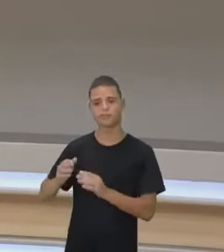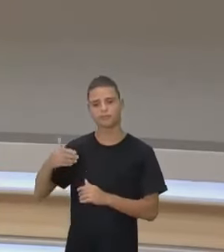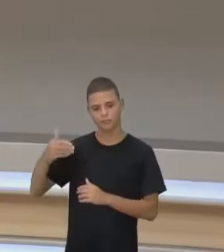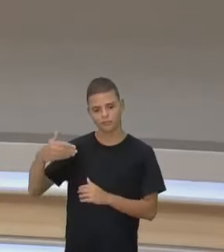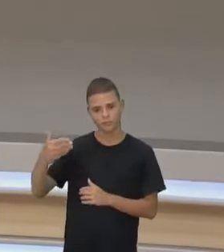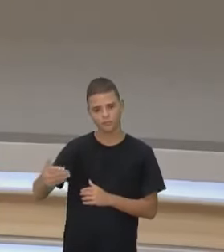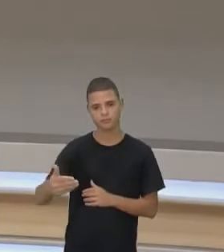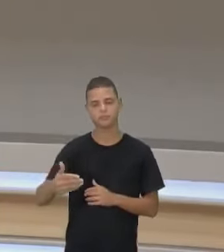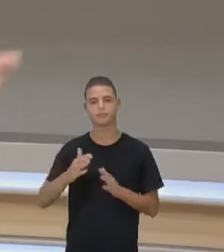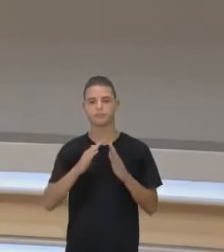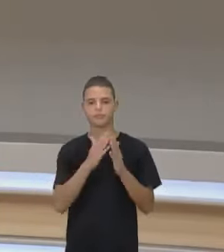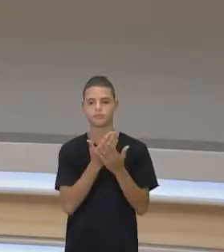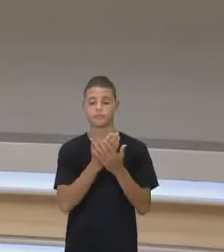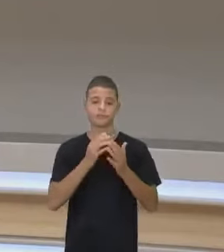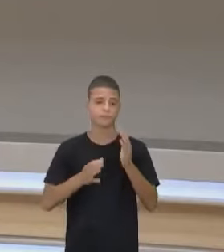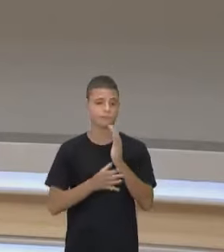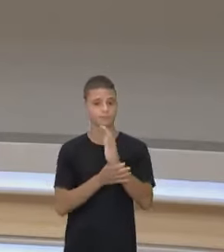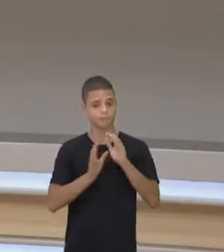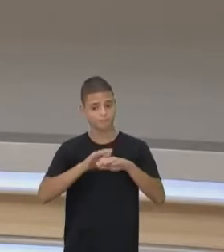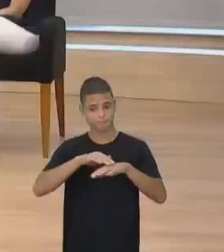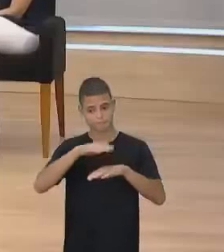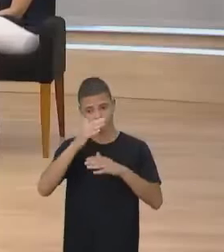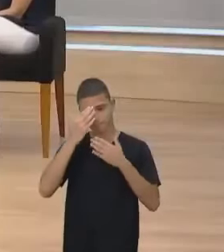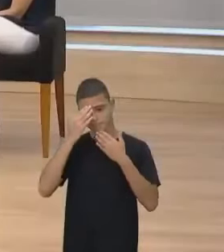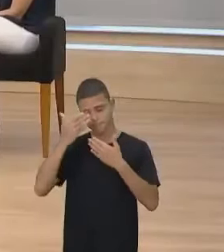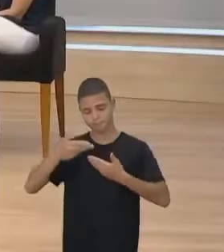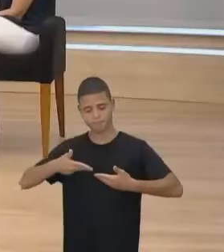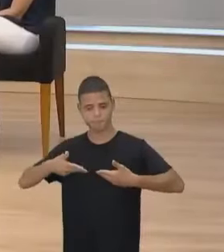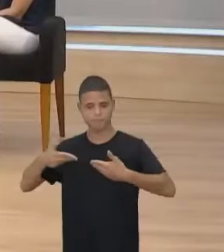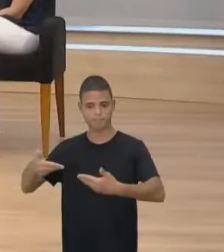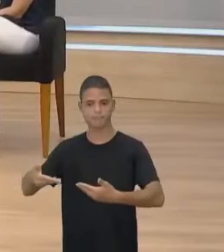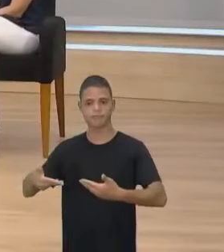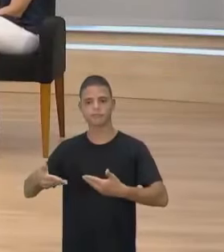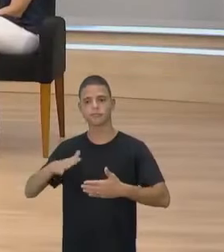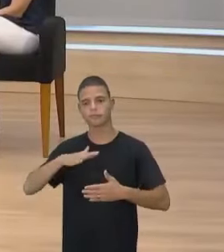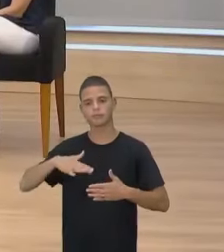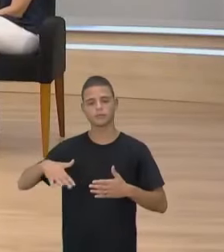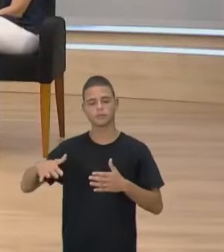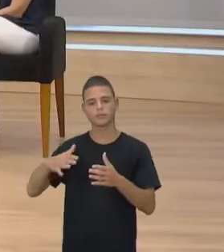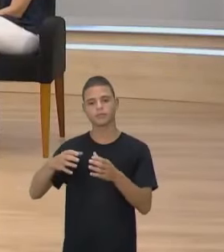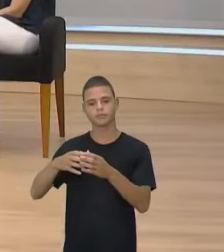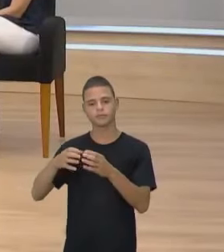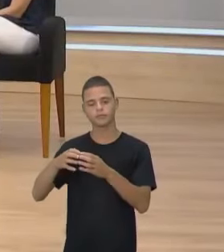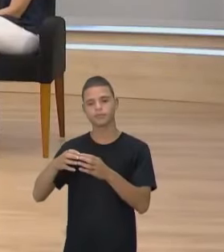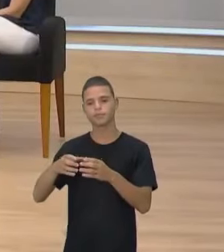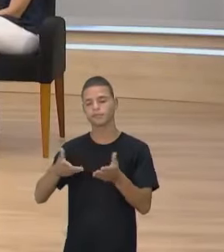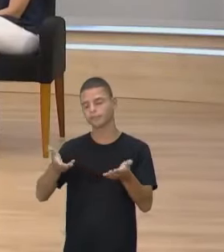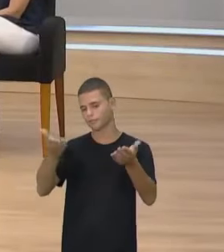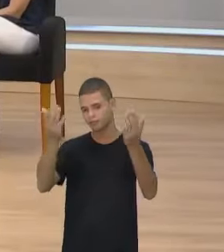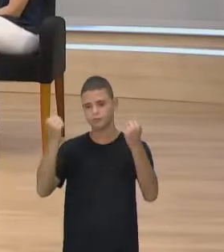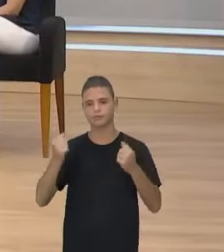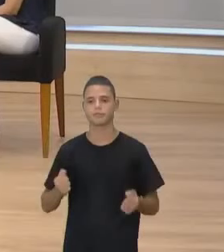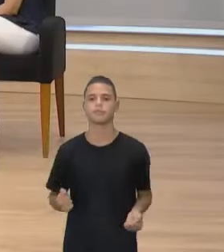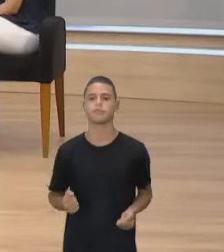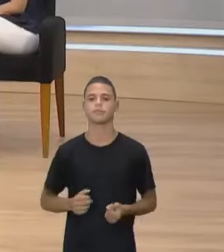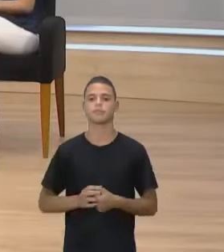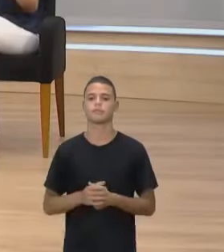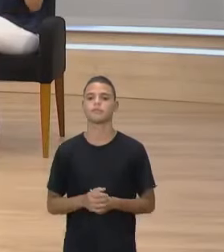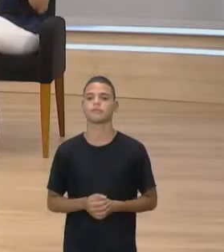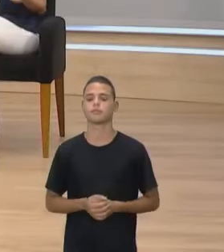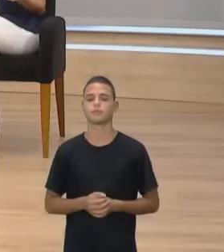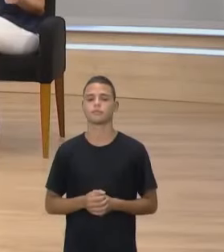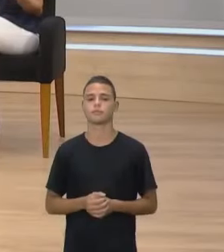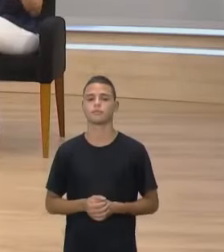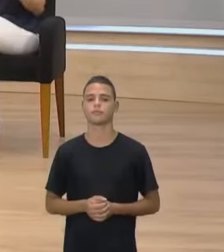Obrigado, Gisele, por nos ter convidado, né? E a toda a equipe da produção. E vamos lá. Tá certo,